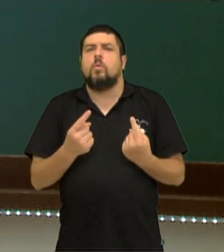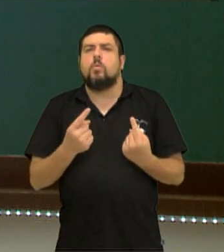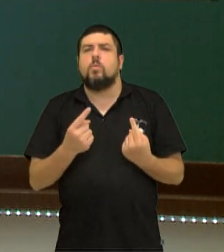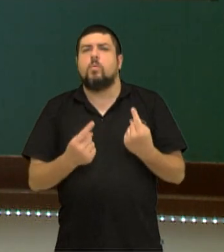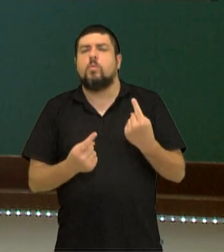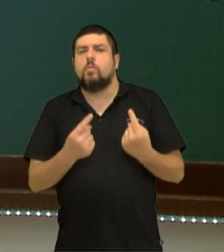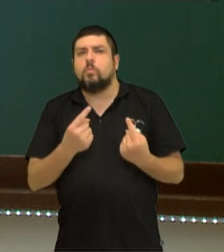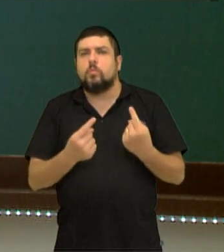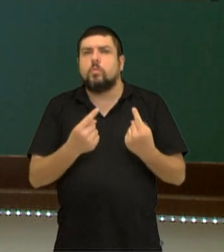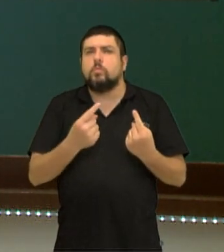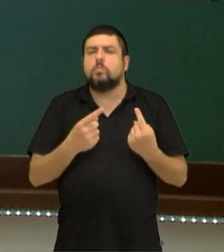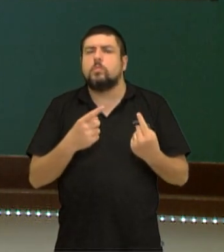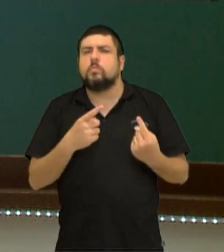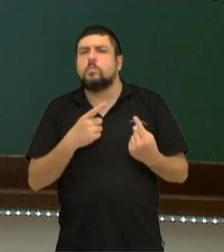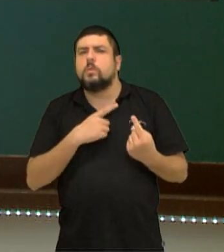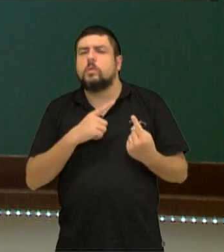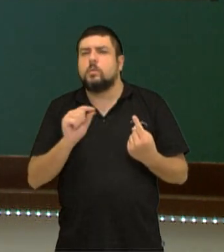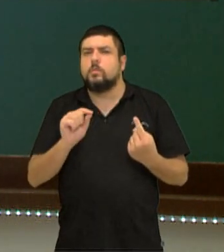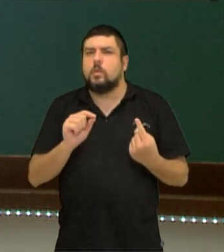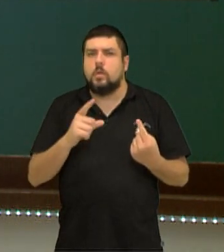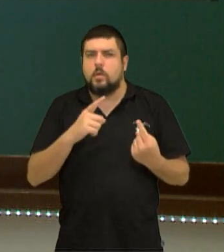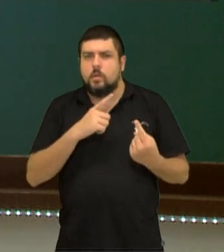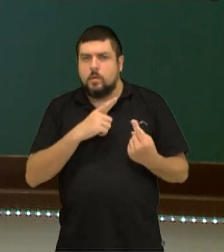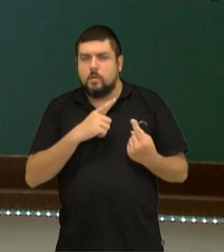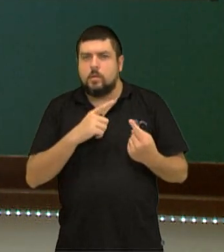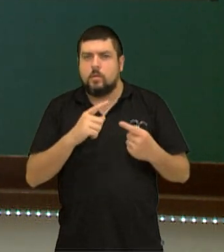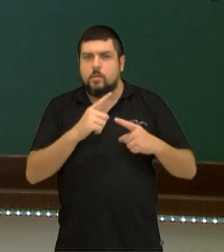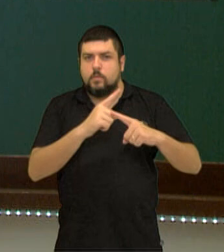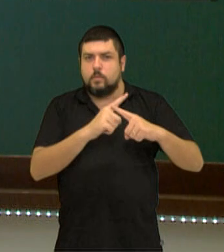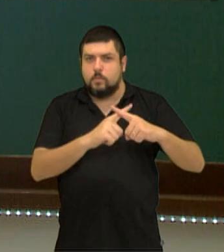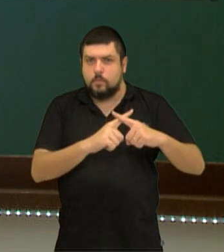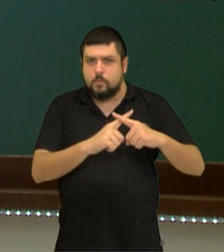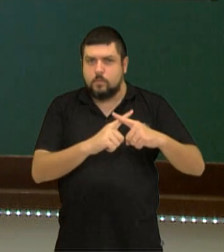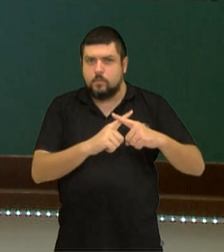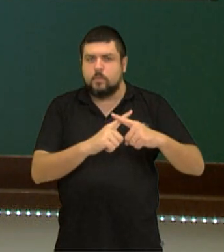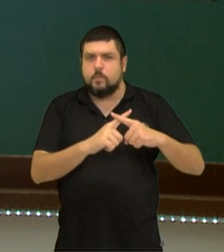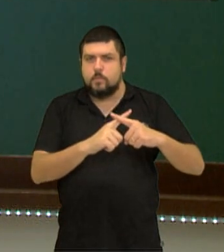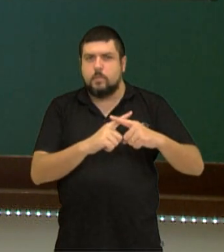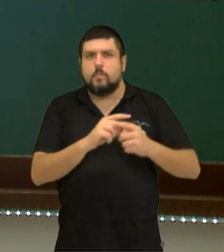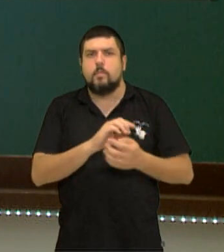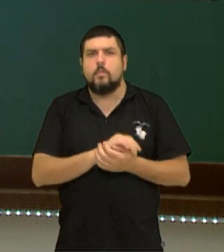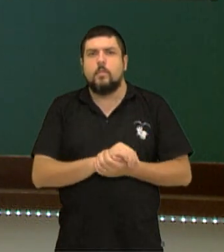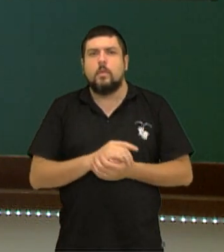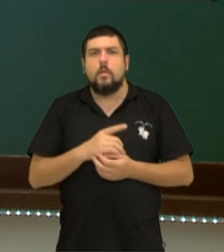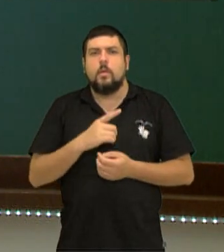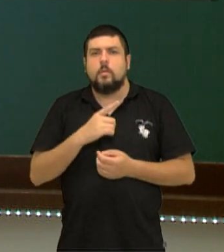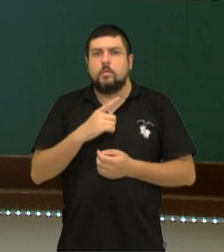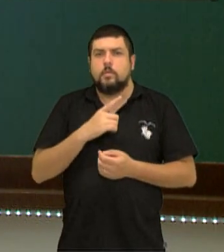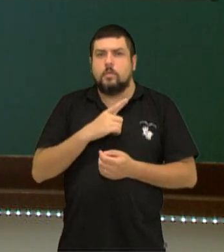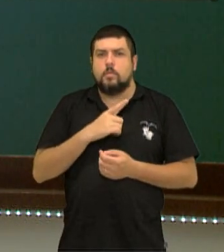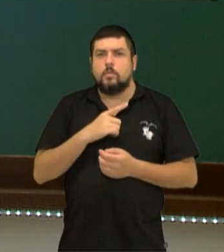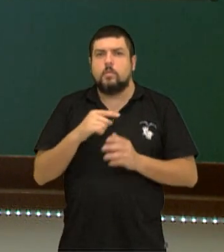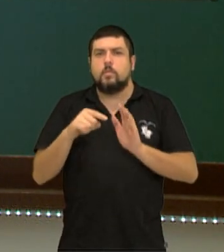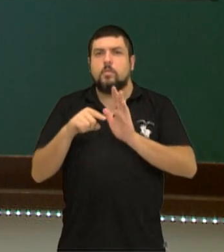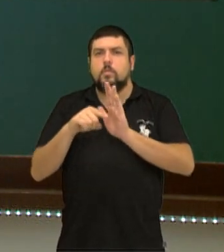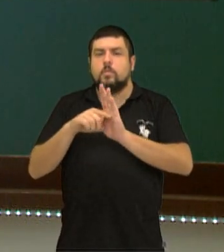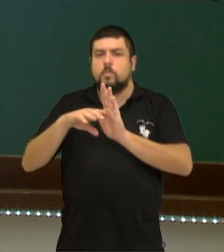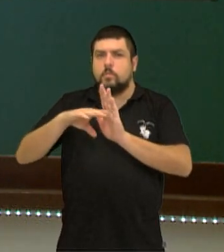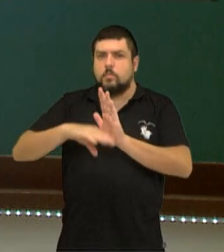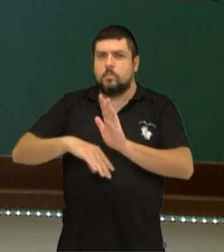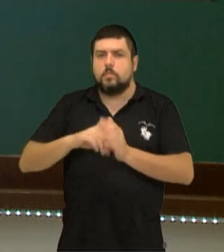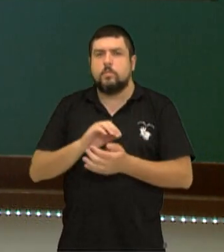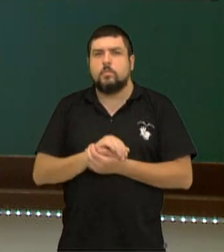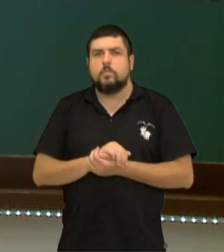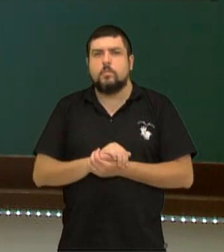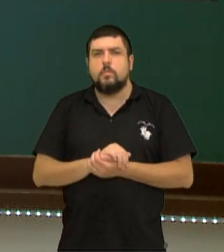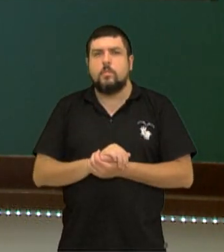nessa expressão. Então, eu tenho uma continha de vezes, de multiplicação e uma subtração.